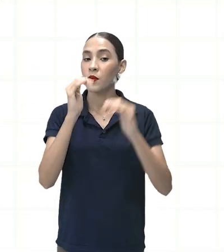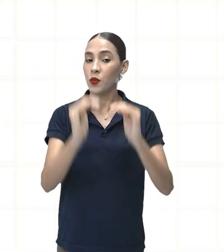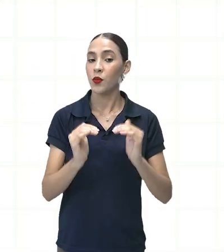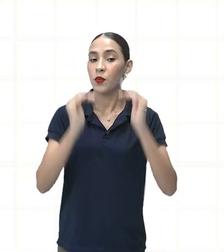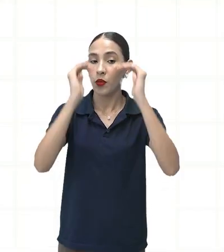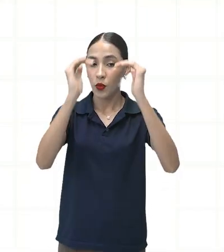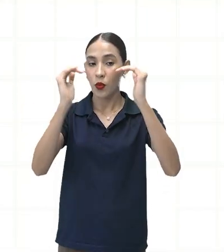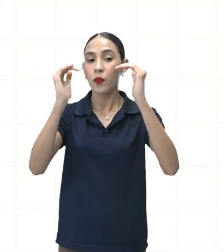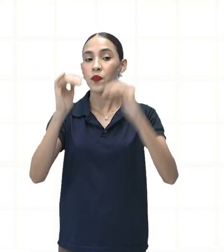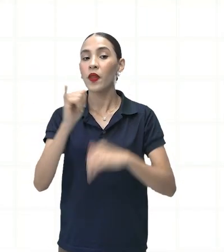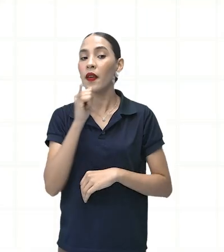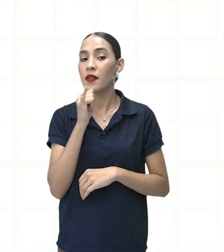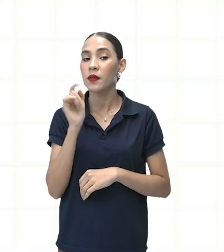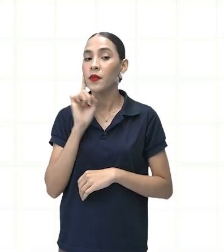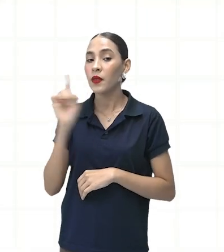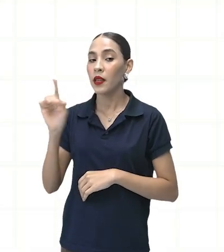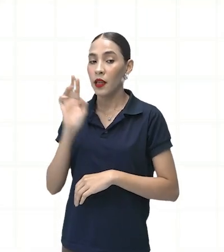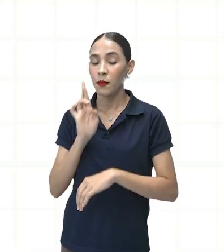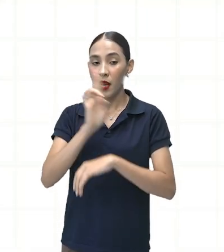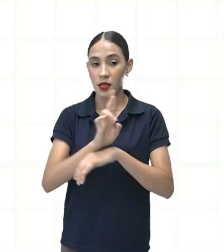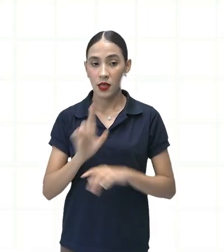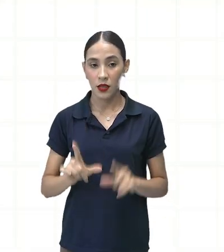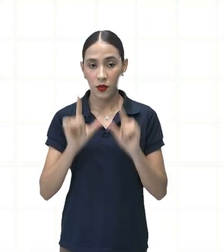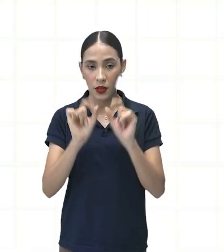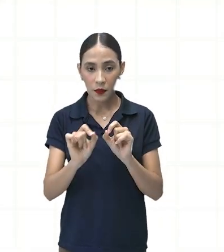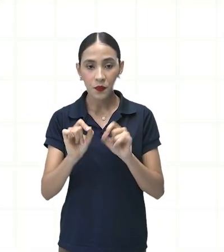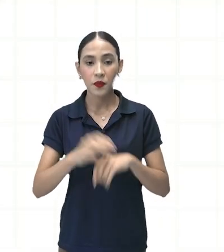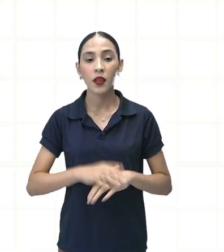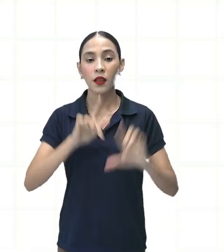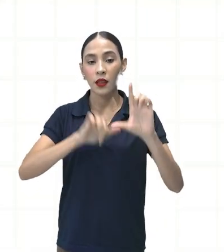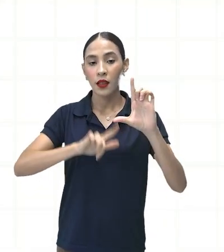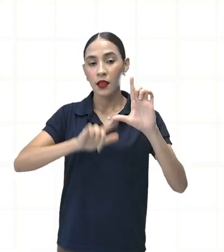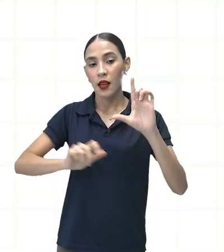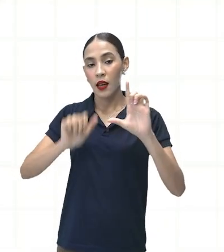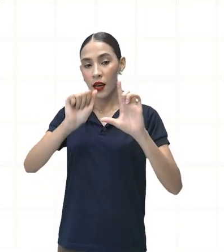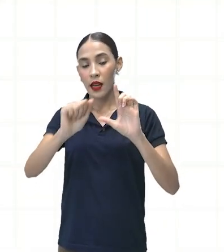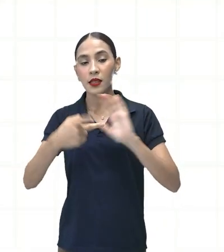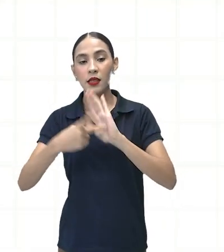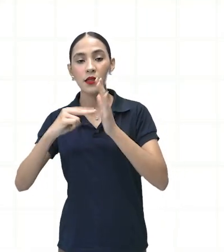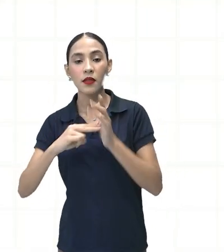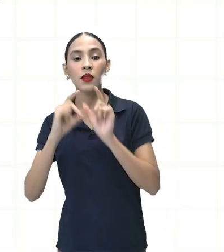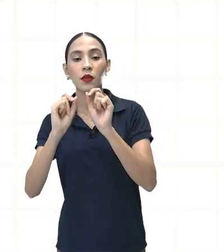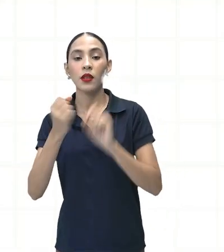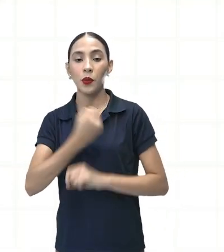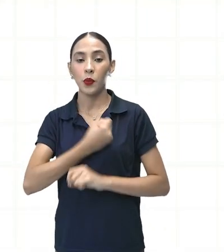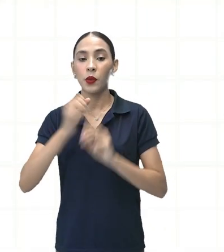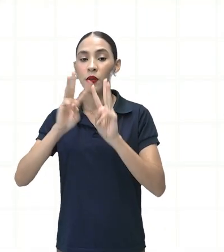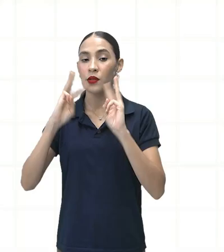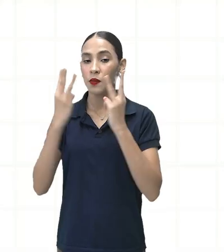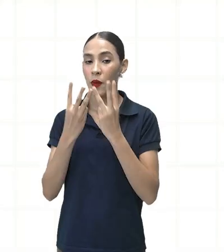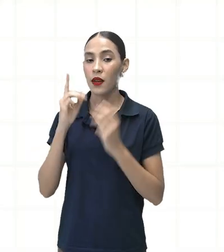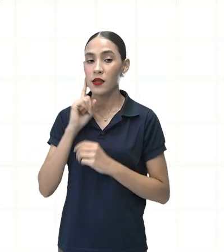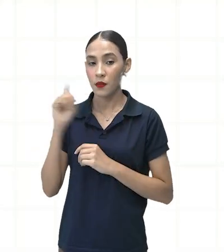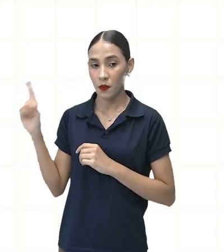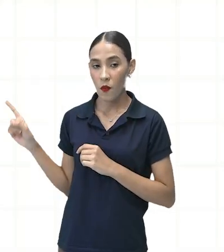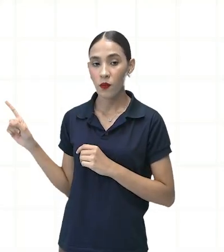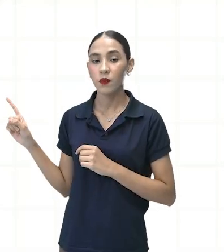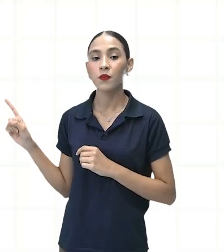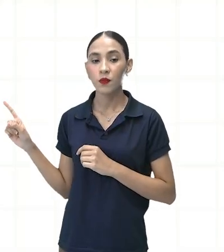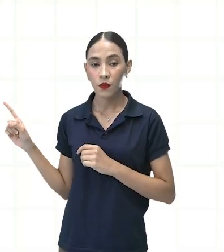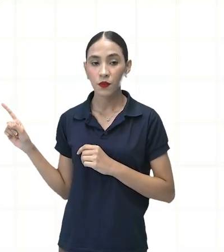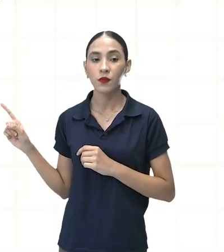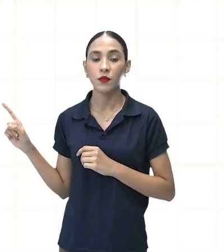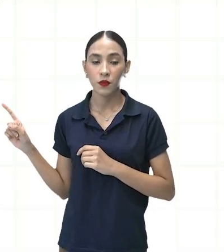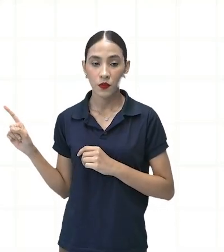superior esquerda representado pela letra A, representa, então, o número de massa